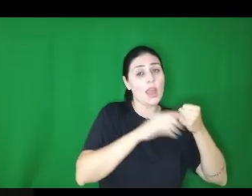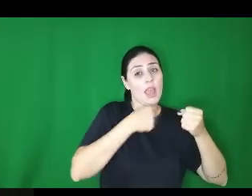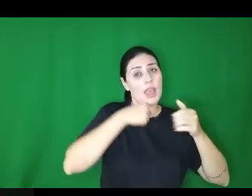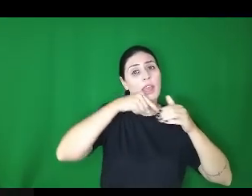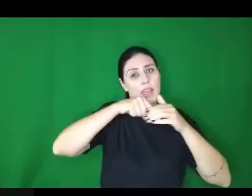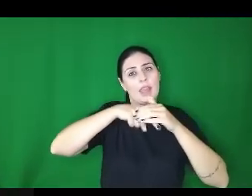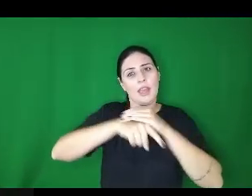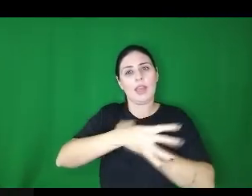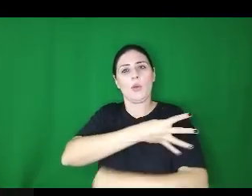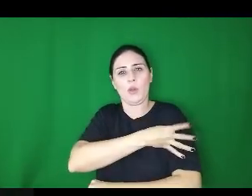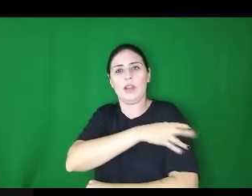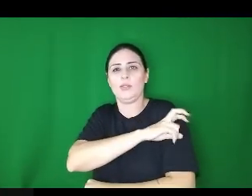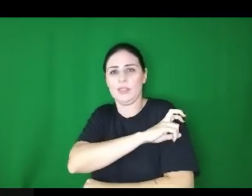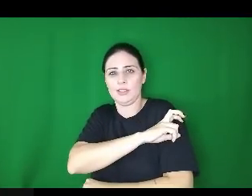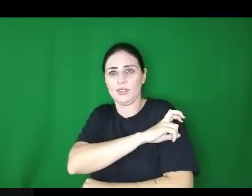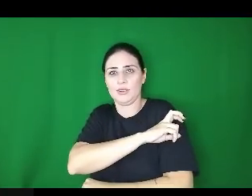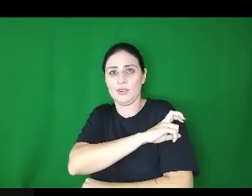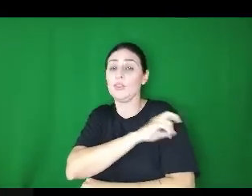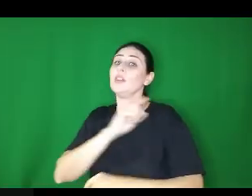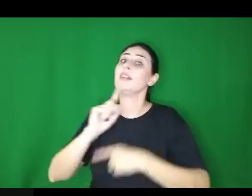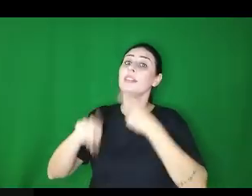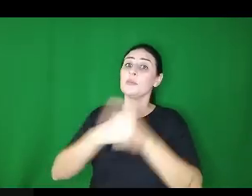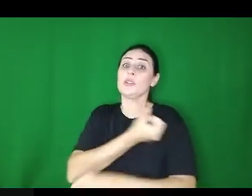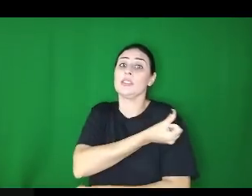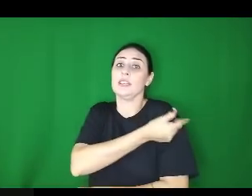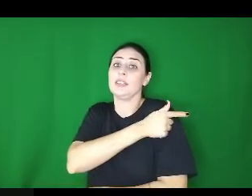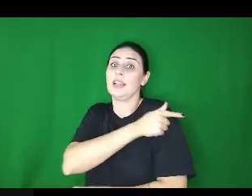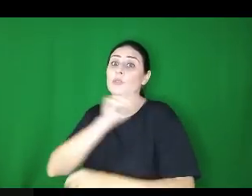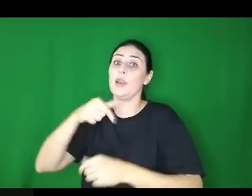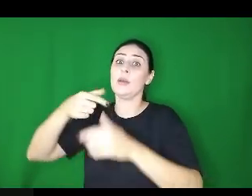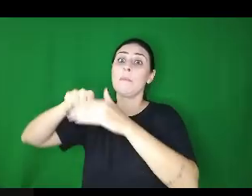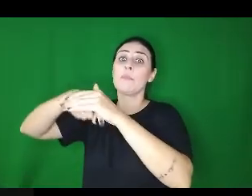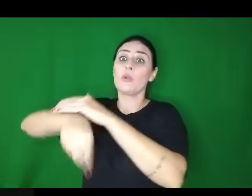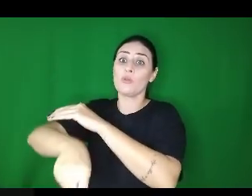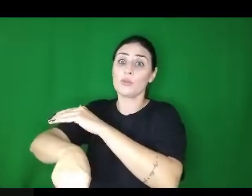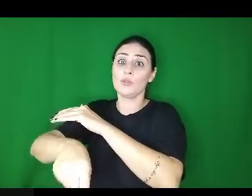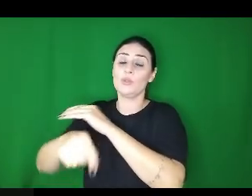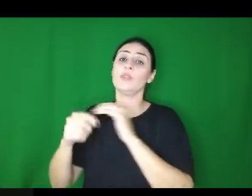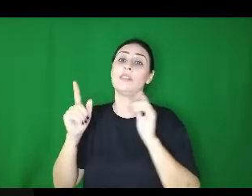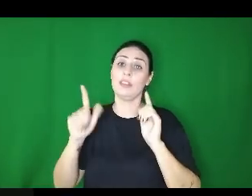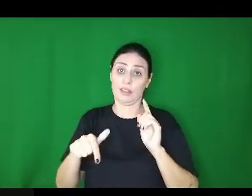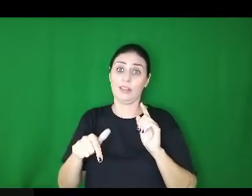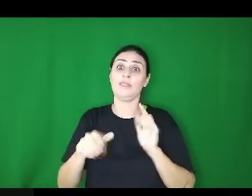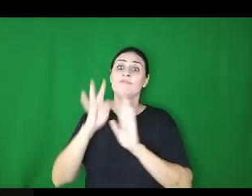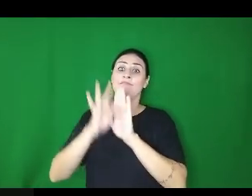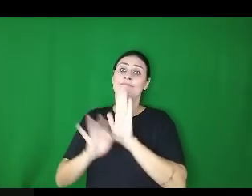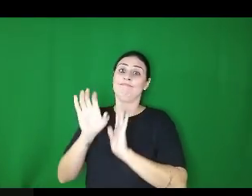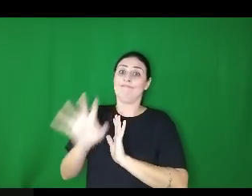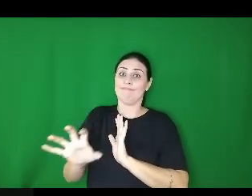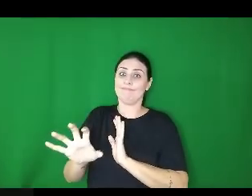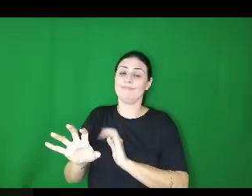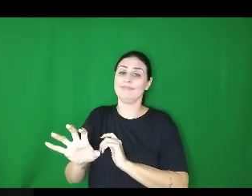mais curtos, muitas, né? Aqui coloca ali muitas plantas, nasce de semente, ponto, no ambiente natural, sementes, quer dizer, um texto curto comum dos anos